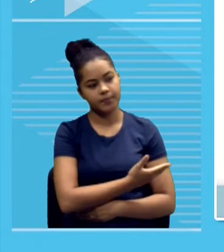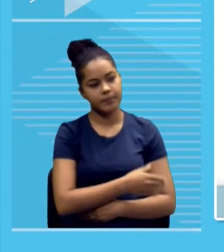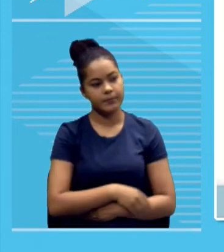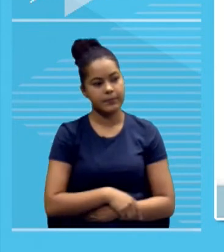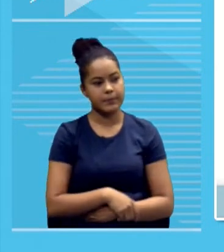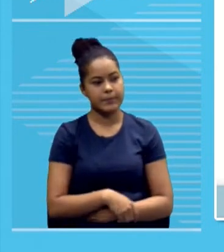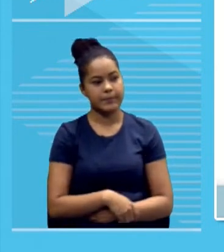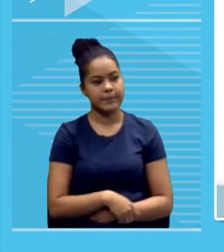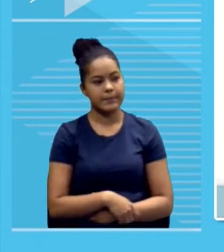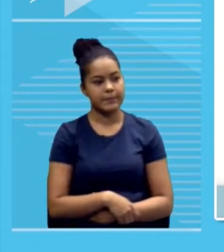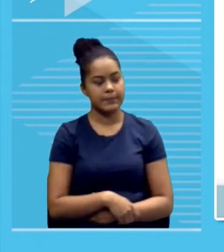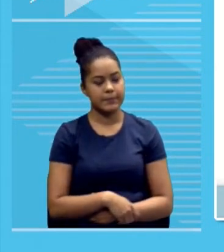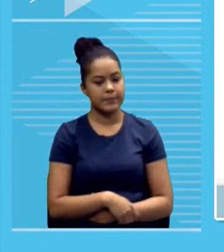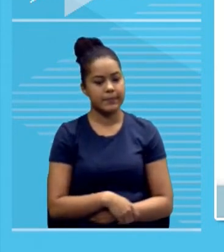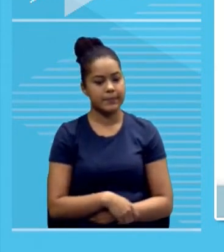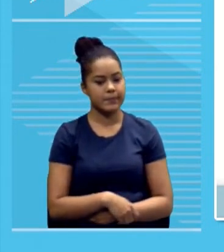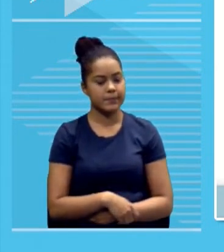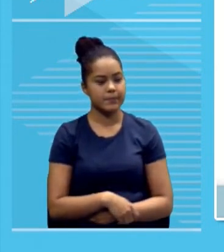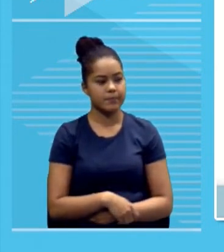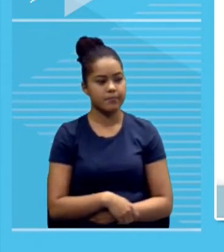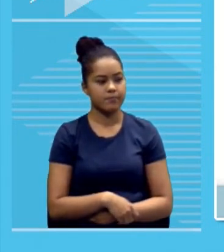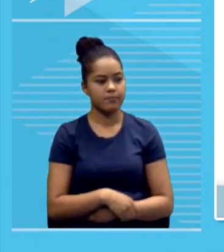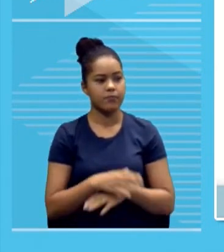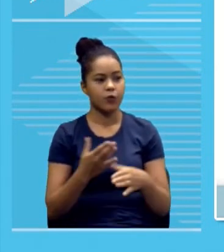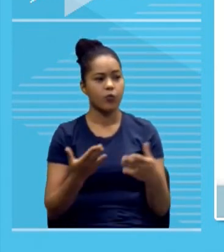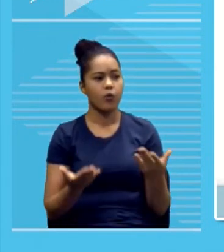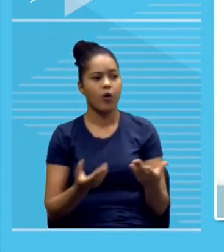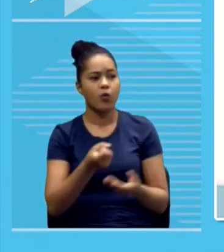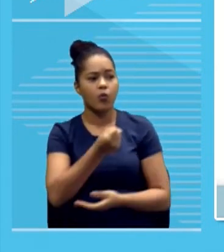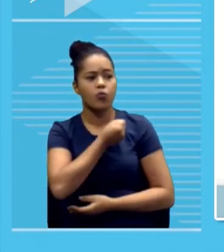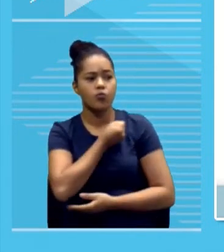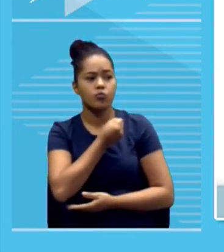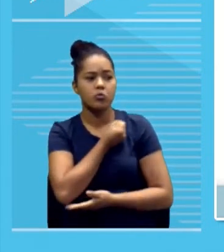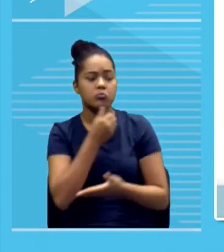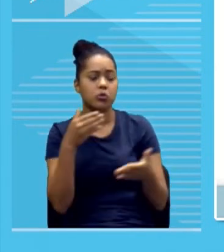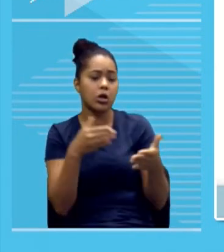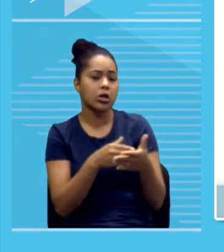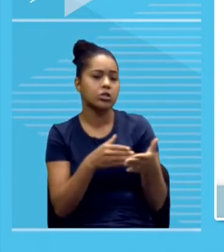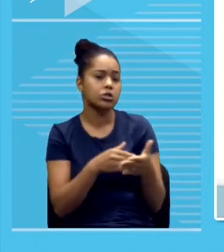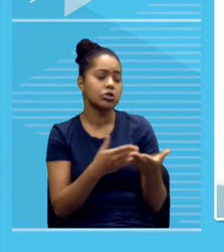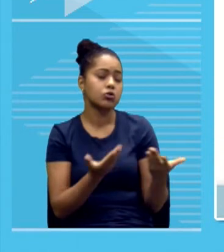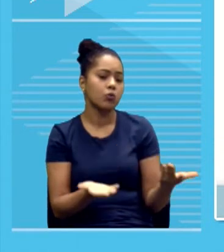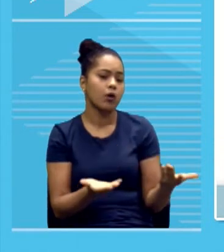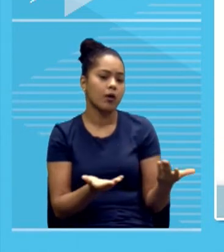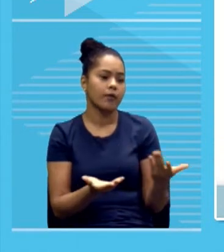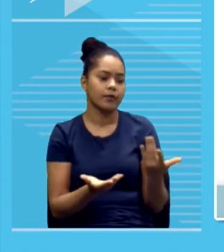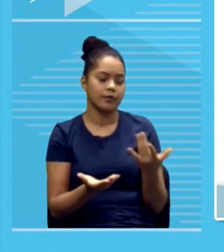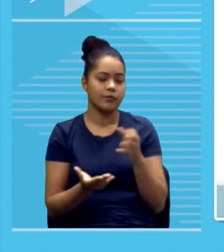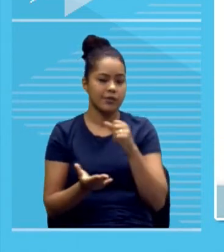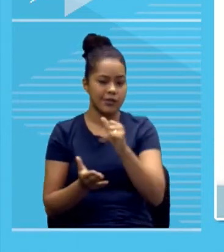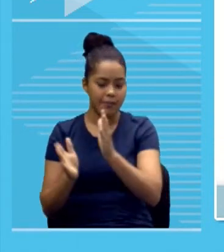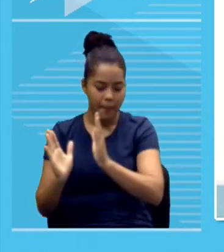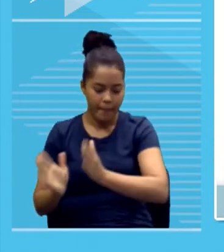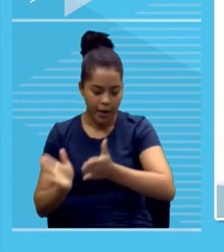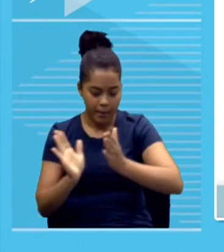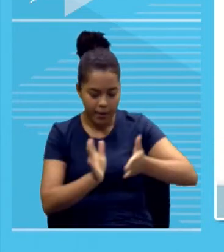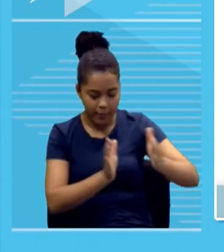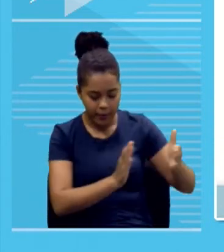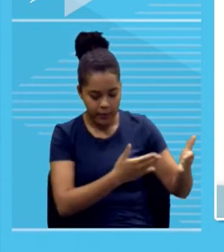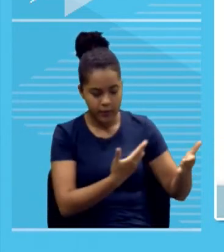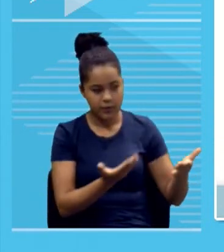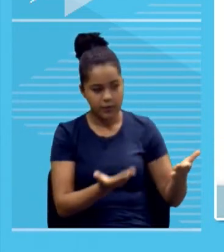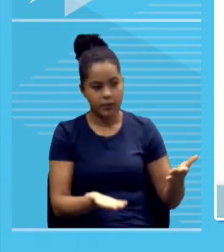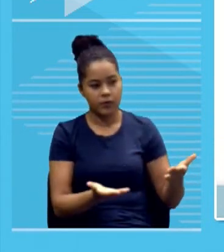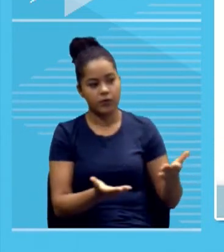corrente. Qual o valor da resistência equivalente? Bom, eu estou na associação em série. Então, a minha resistência